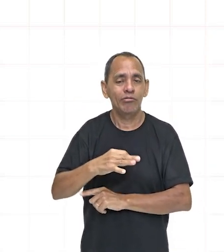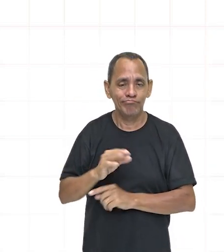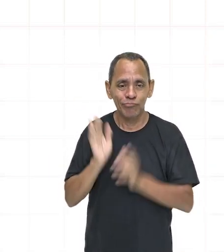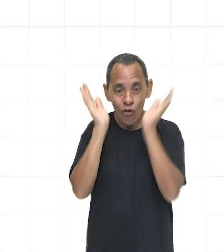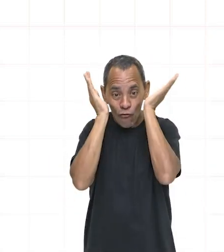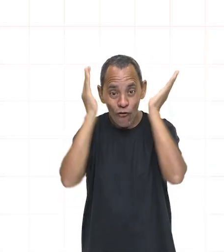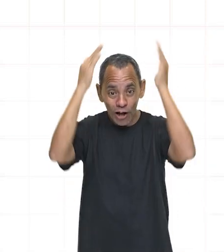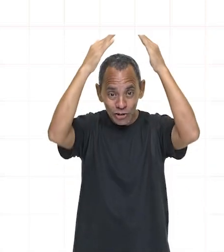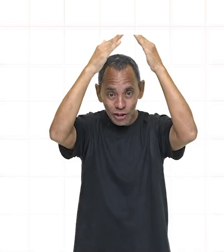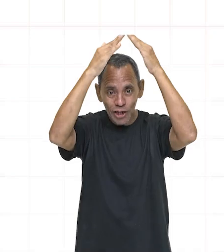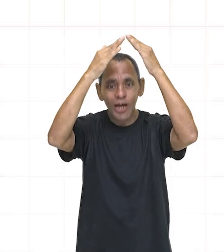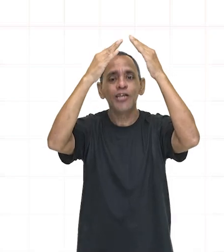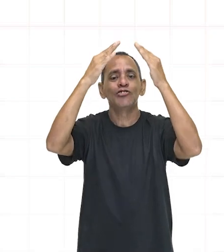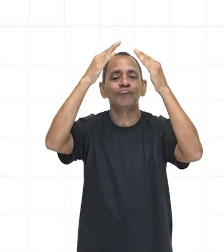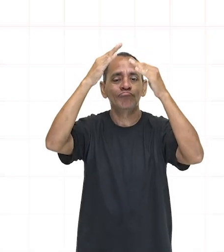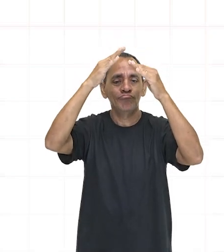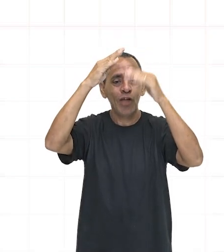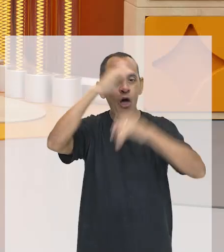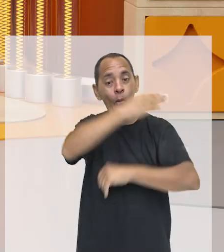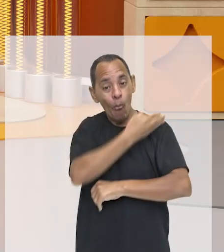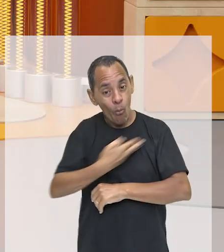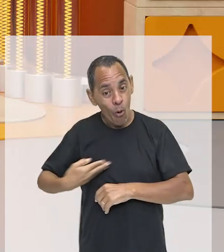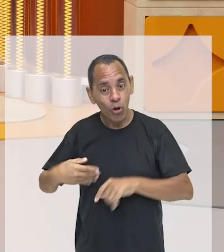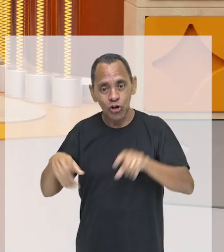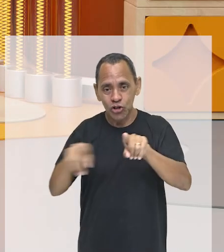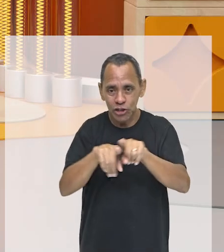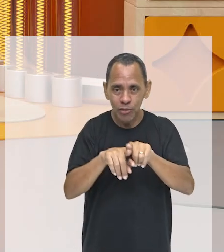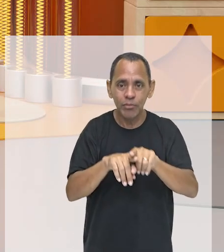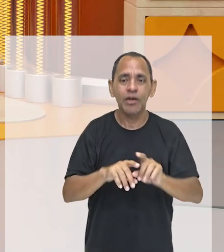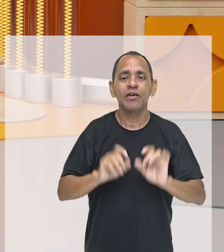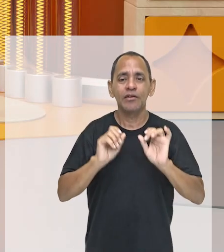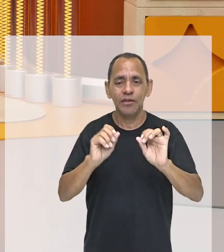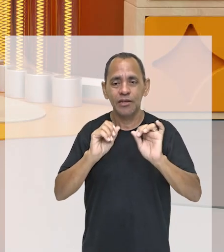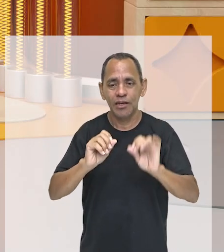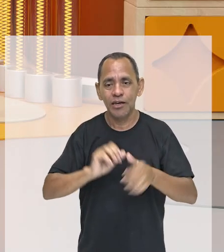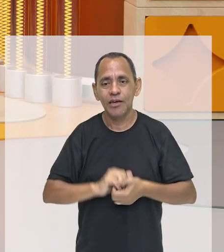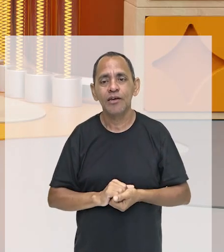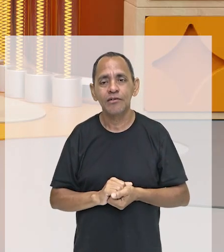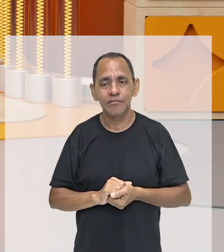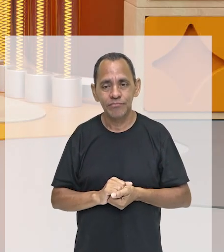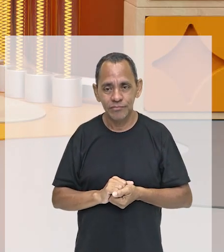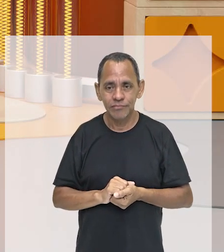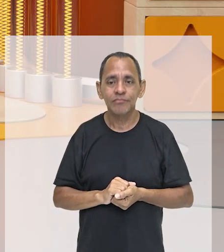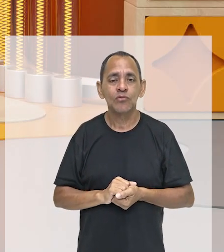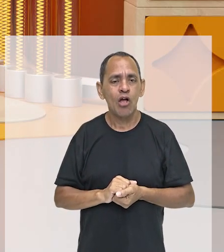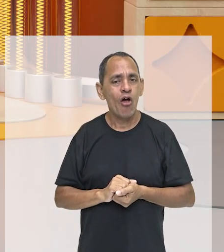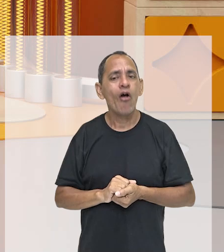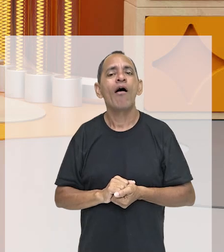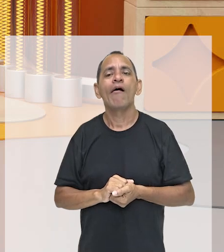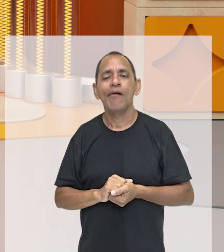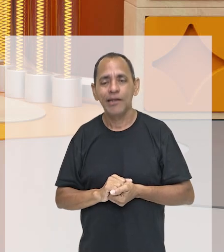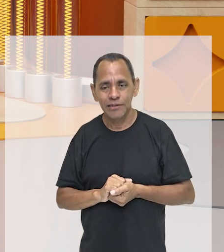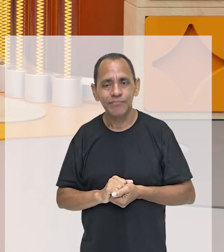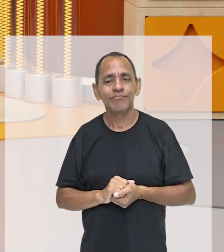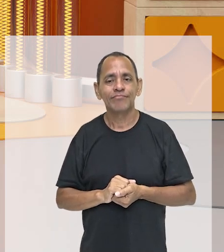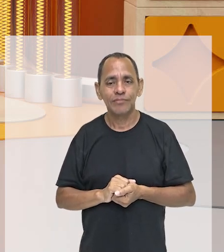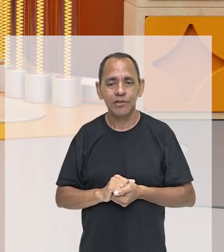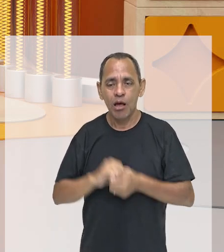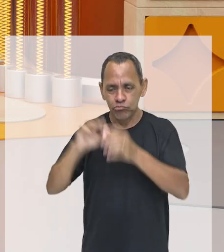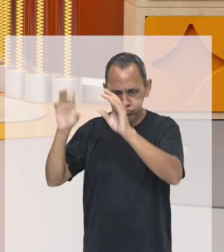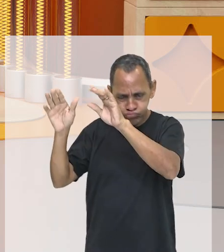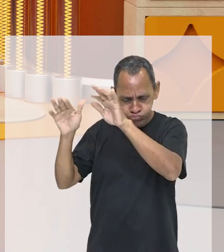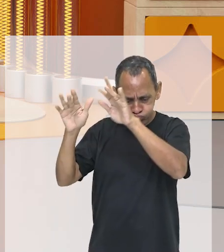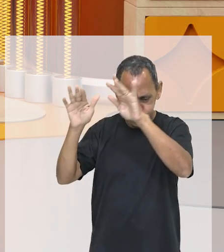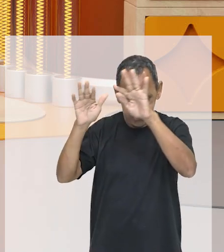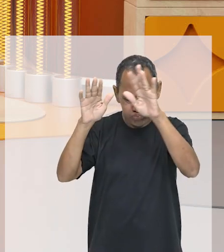são territórios, né, são estados em que são muito visitados, tem muito